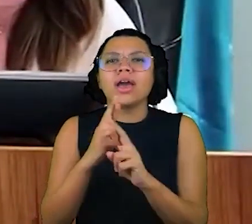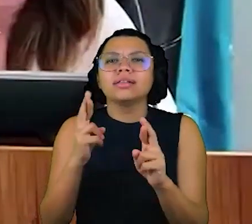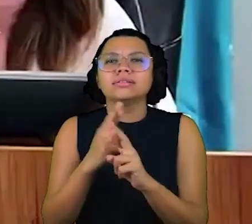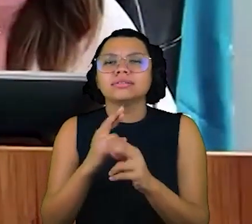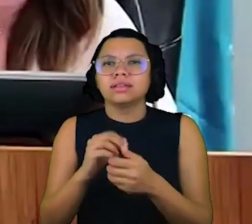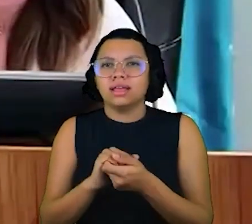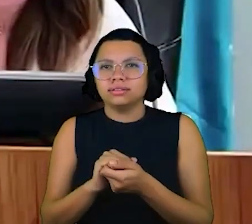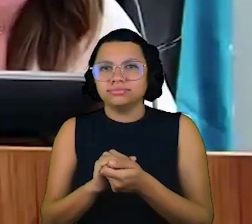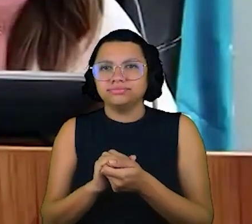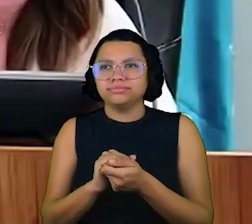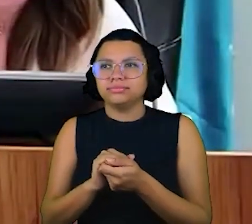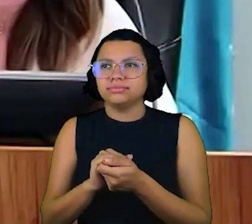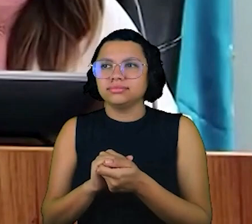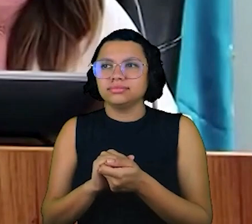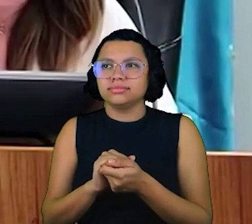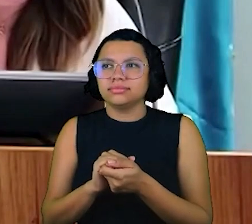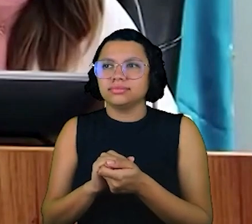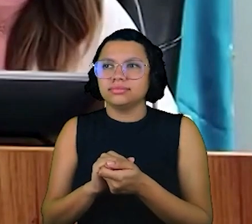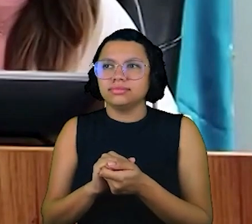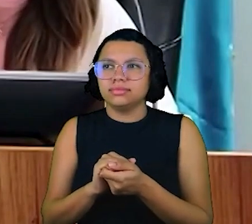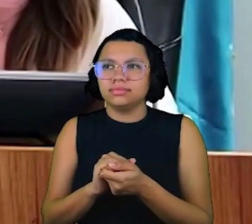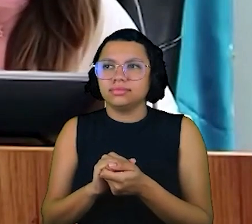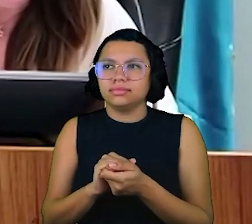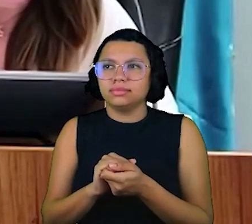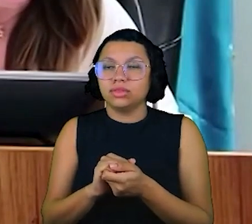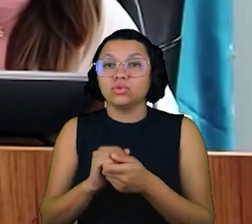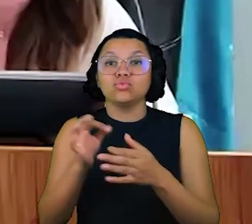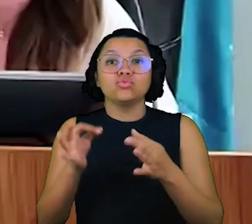trouxeram questionamentos a respeito